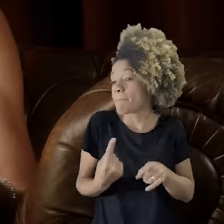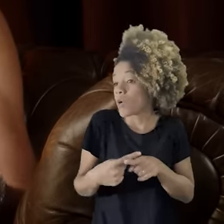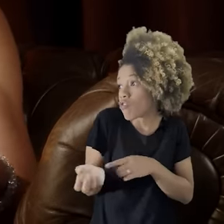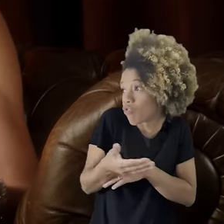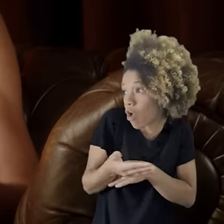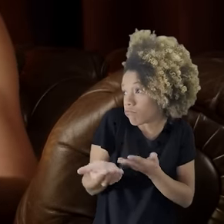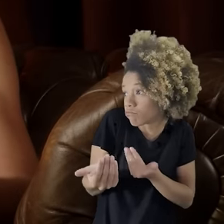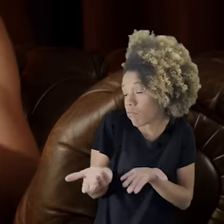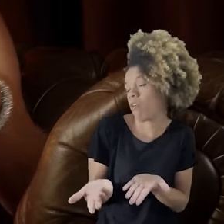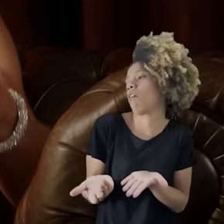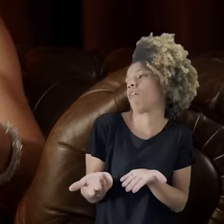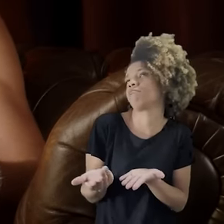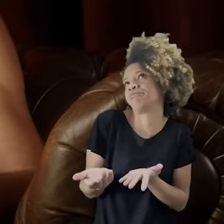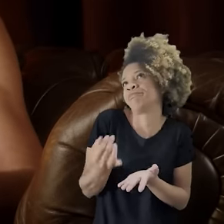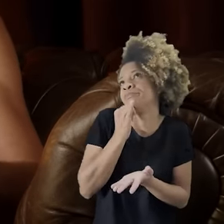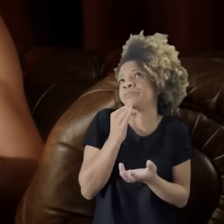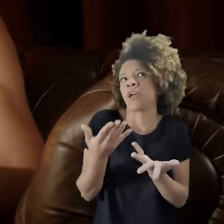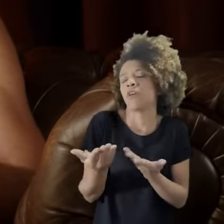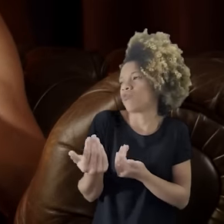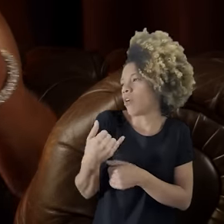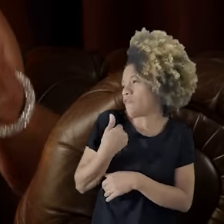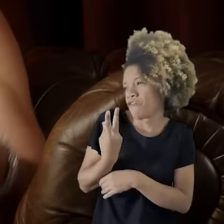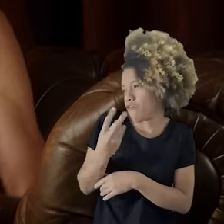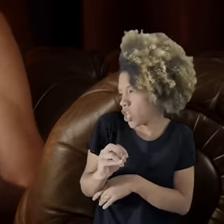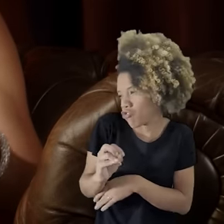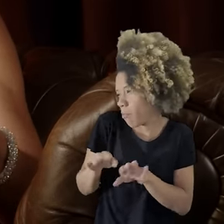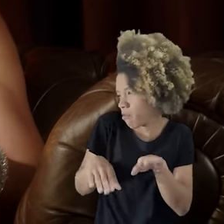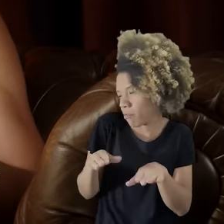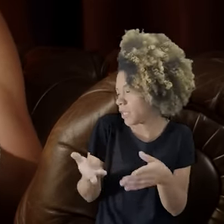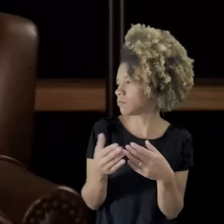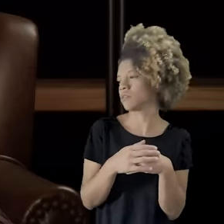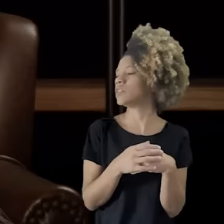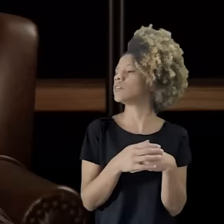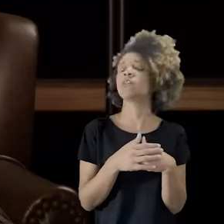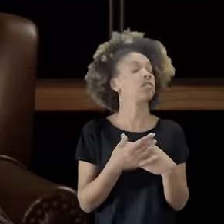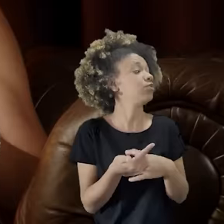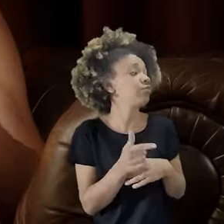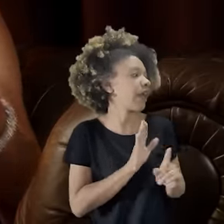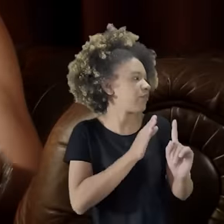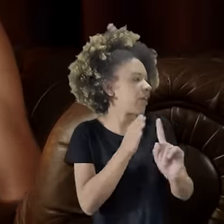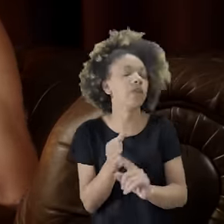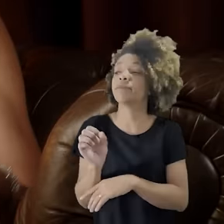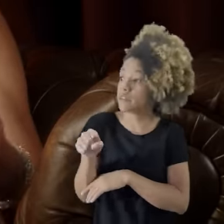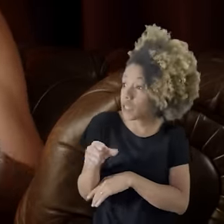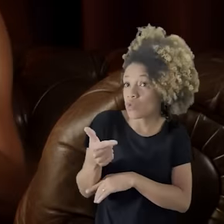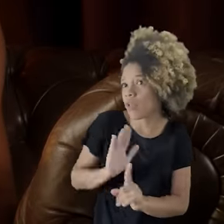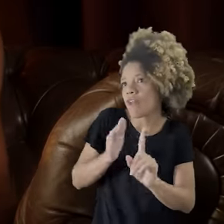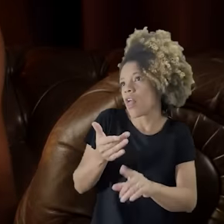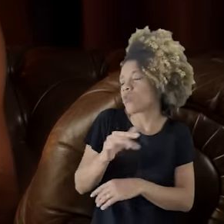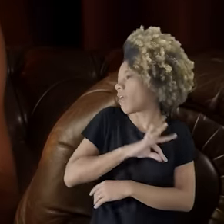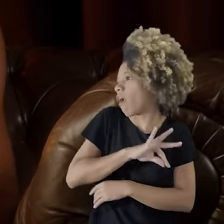é nova É um jovem vamos dizer assim é 20 e Poucos Anos de referência nenhuma